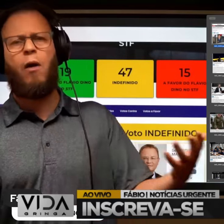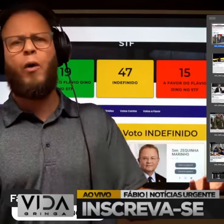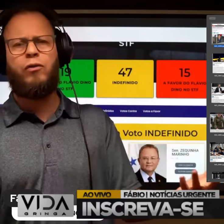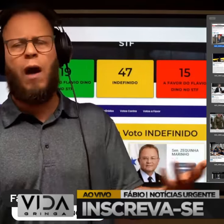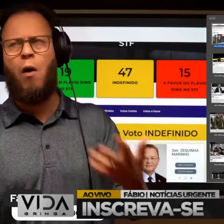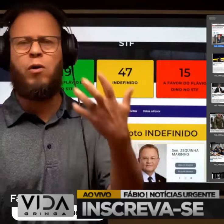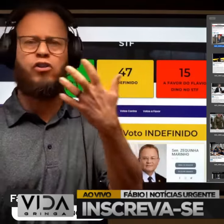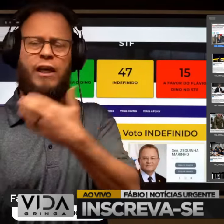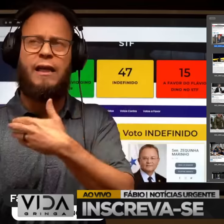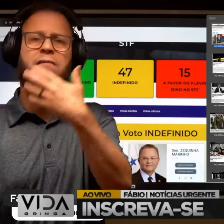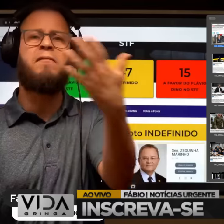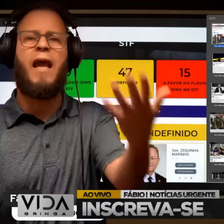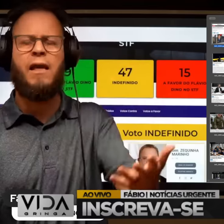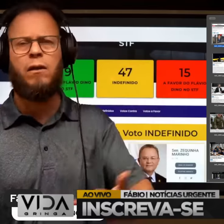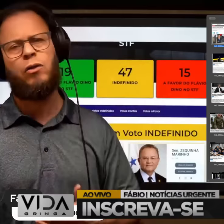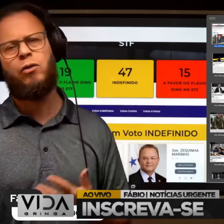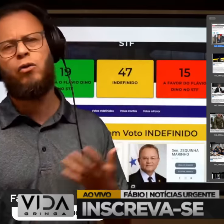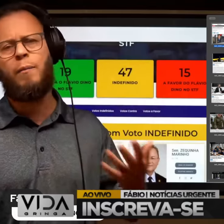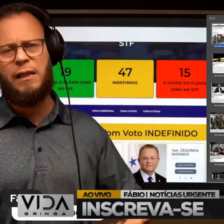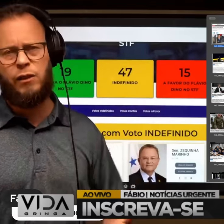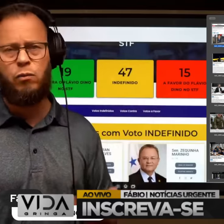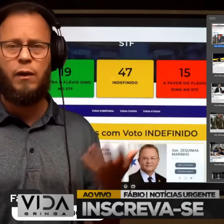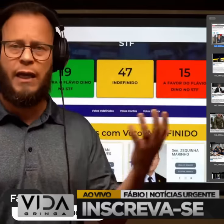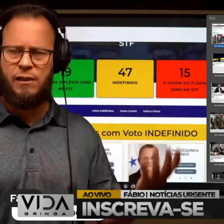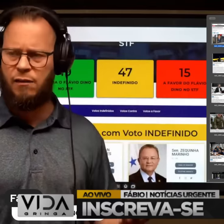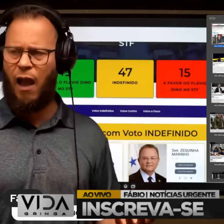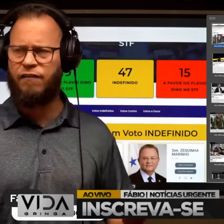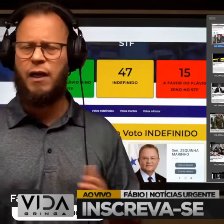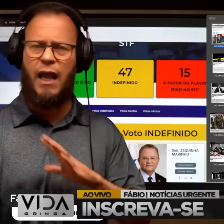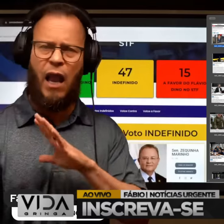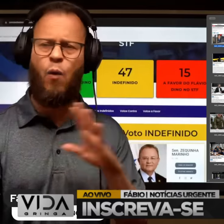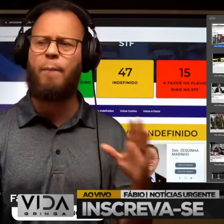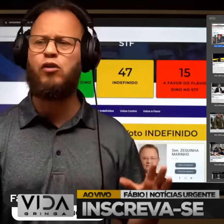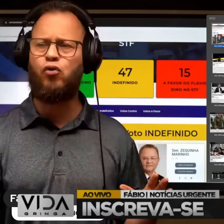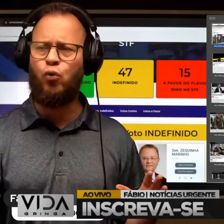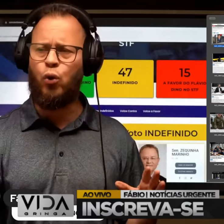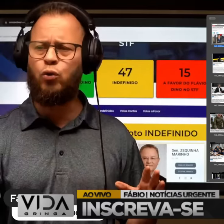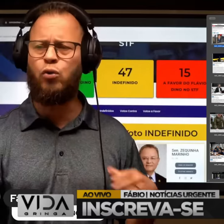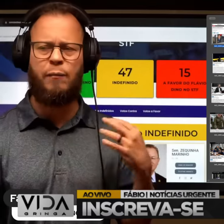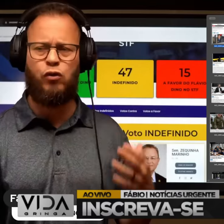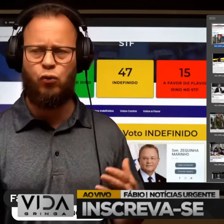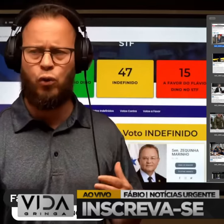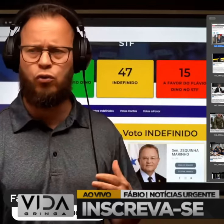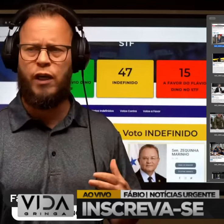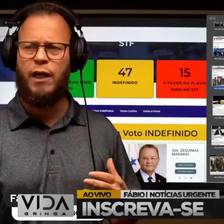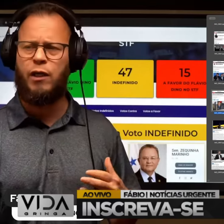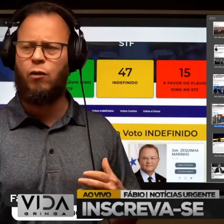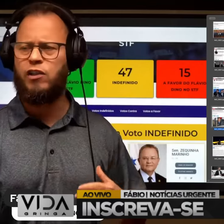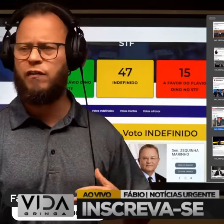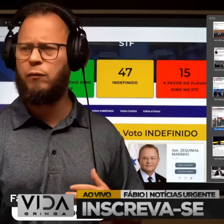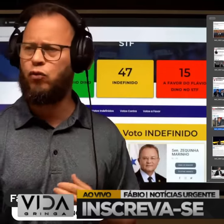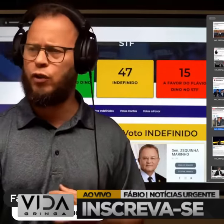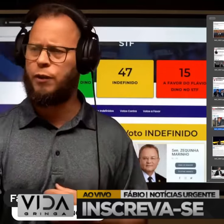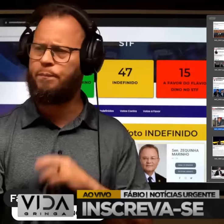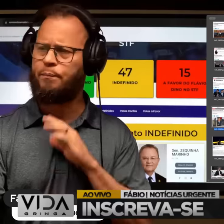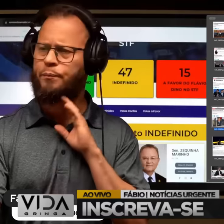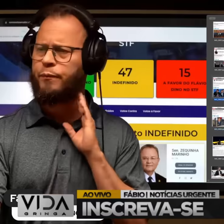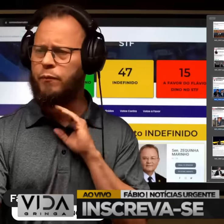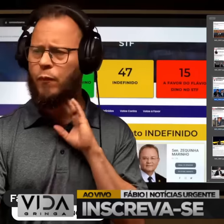dia 8, aonde ele nem no Brasil estava. É um absurdo dos absurdos que nós vivemos